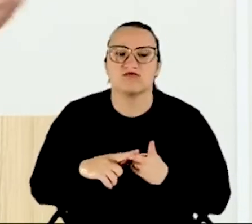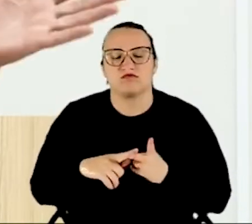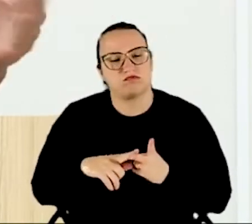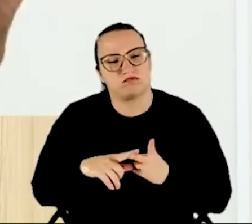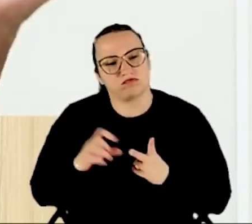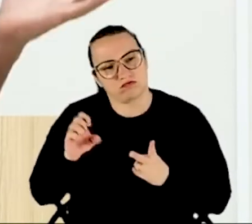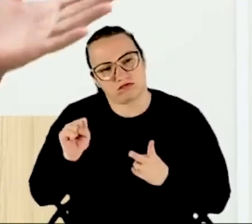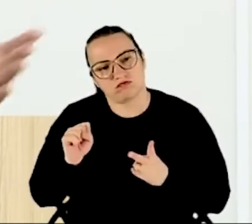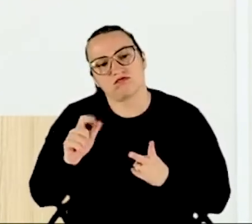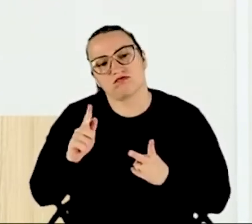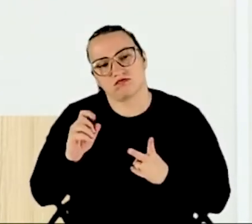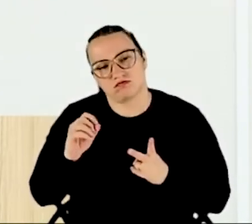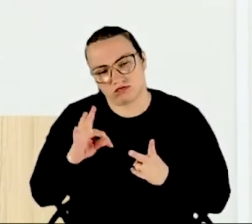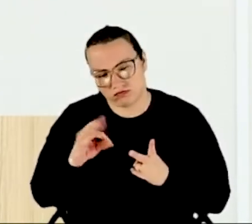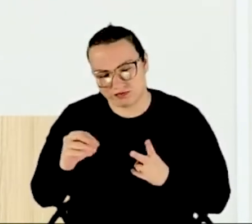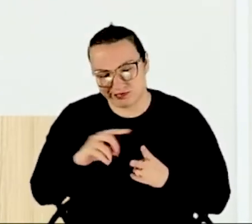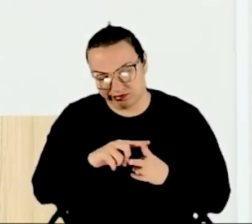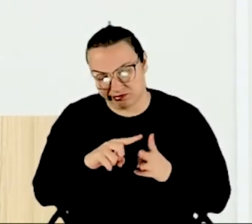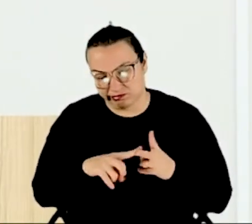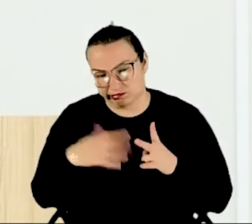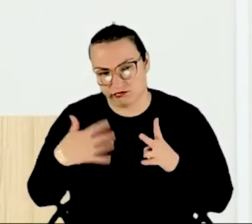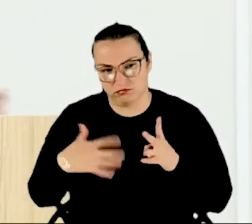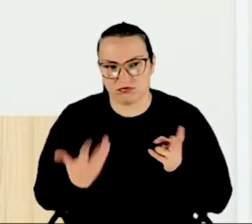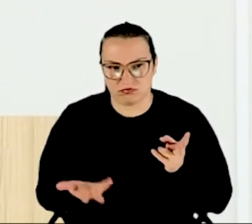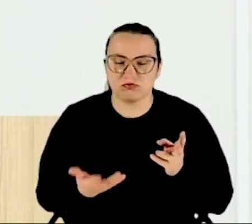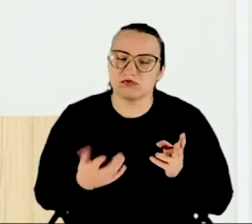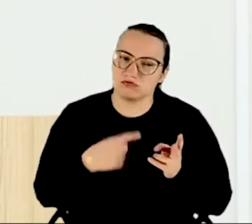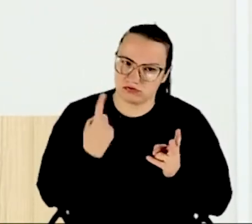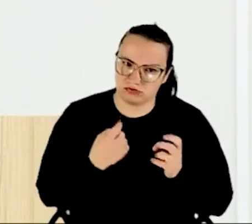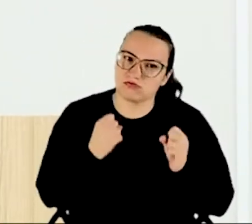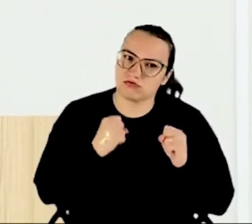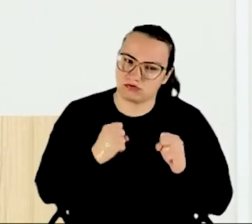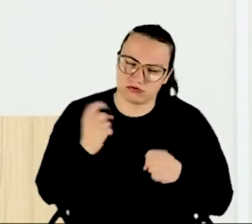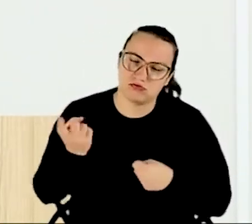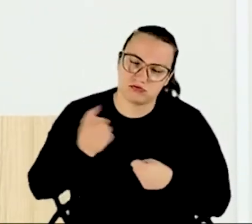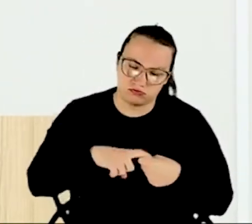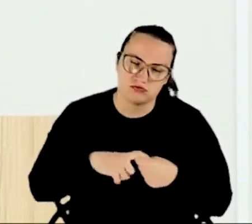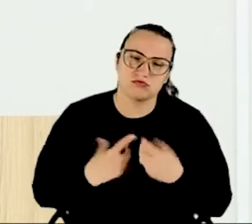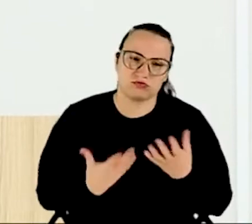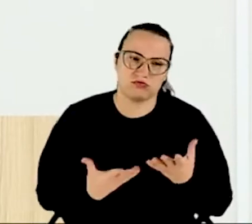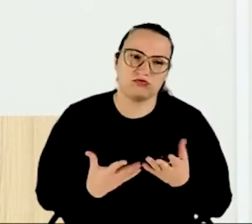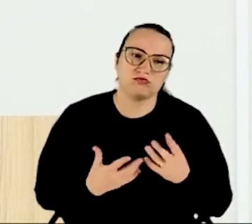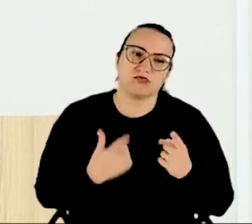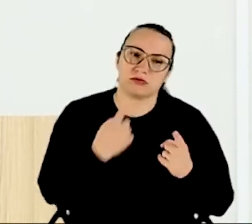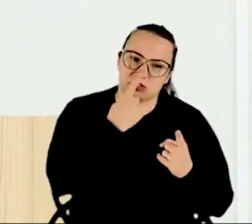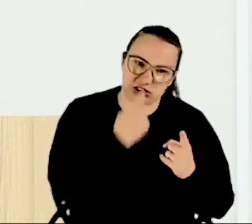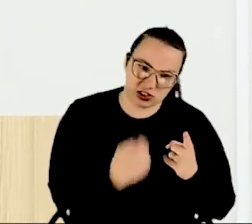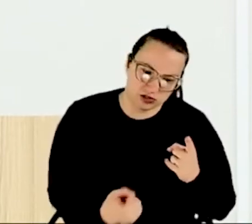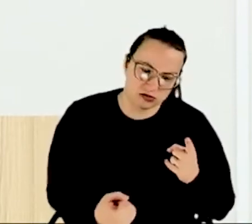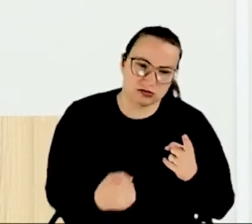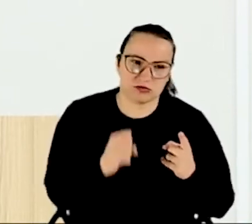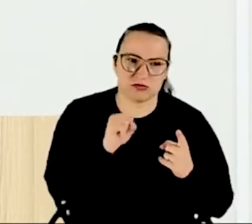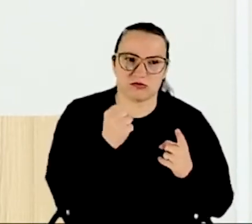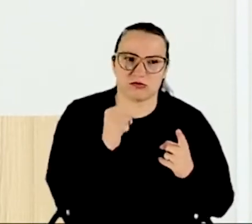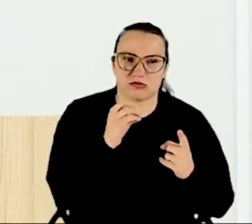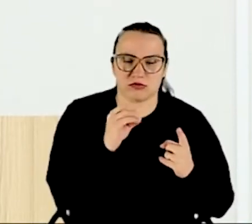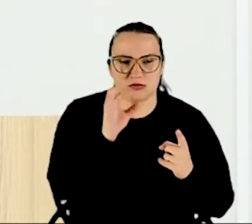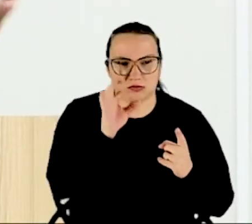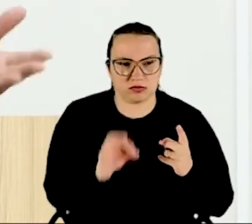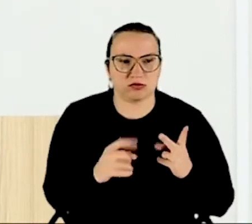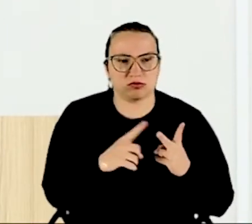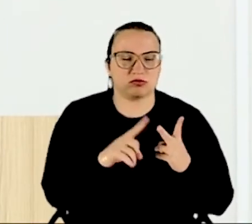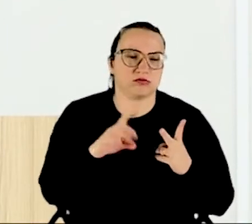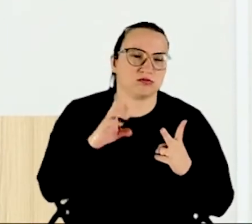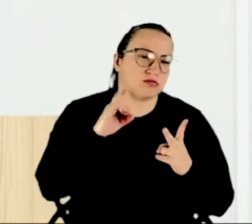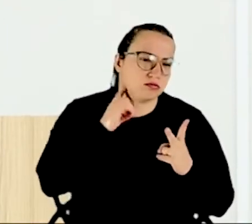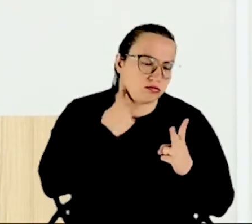está aí, nós sabemos, e que pode voltar. E aí a taxa de lixo, mais 80% da taxa de esgoto e